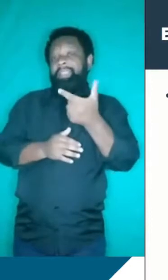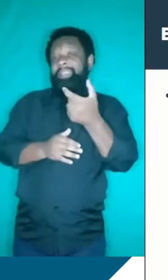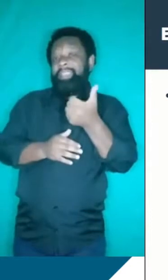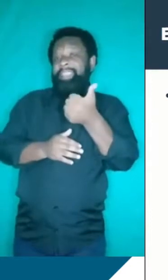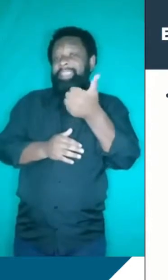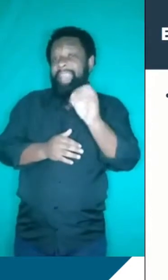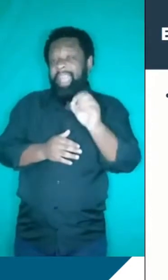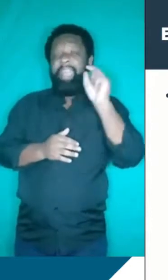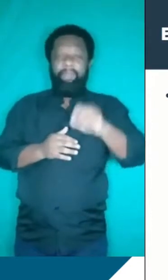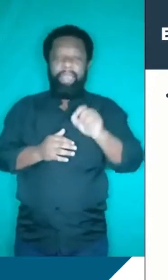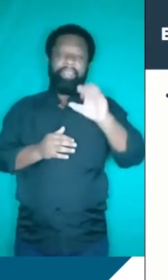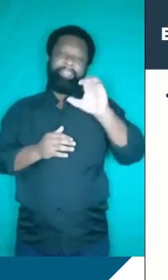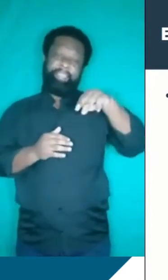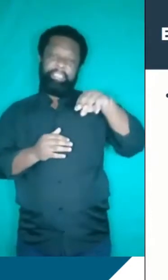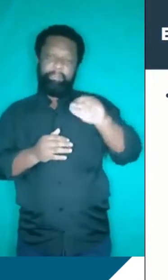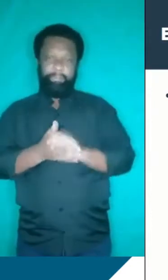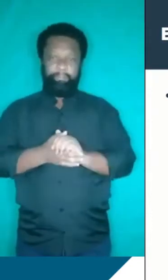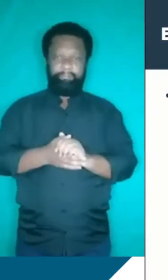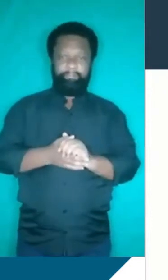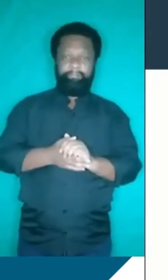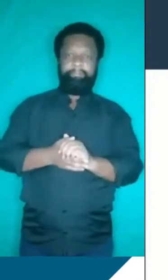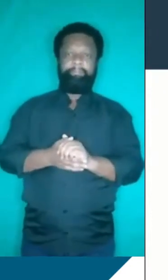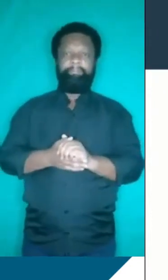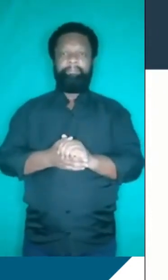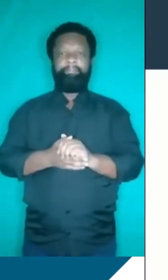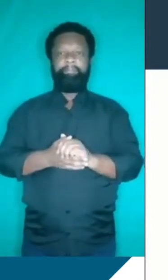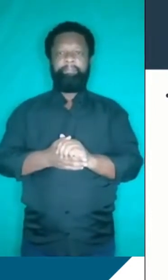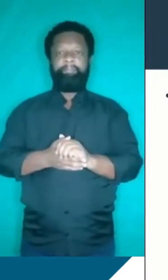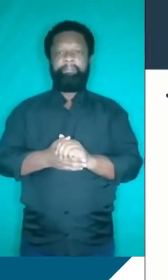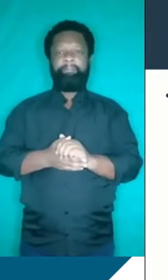10 centímetros é a minha deformação. Tudo bem?